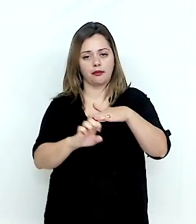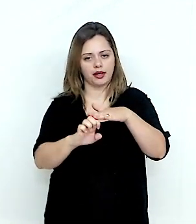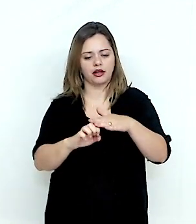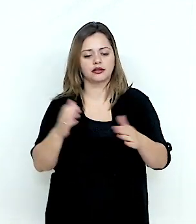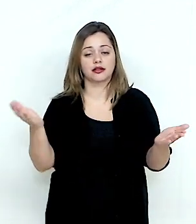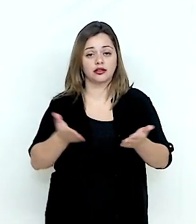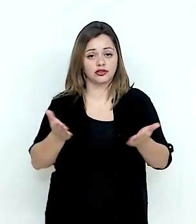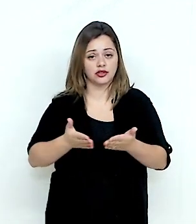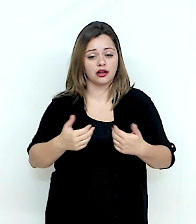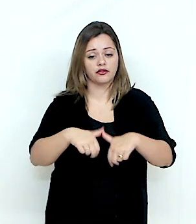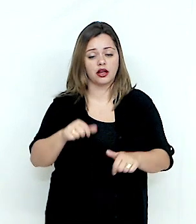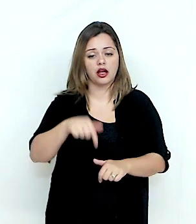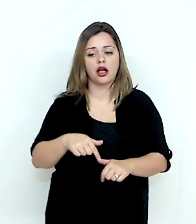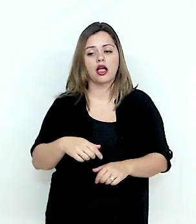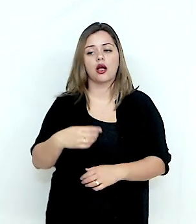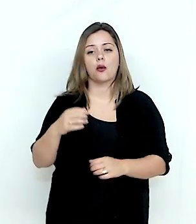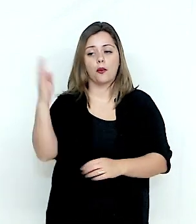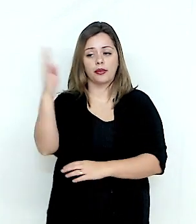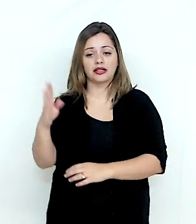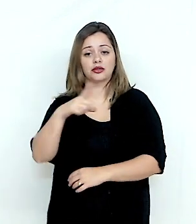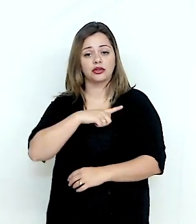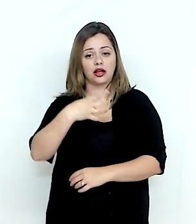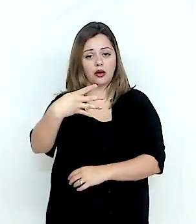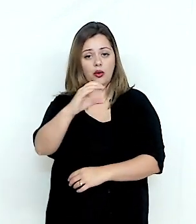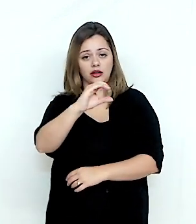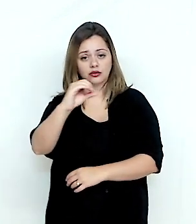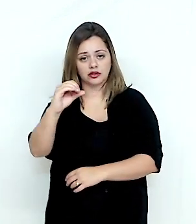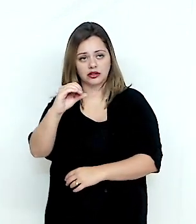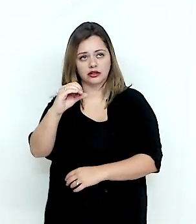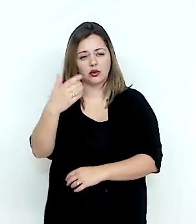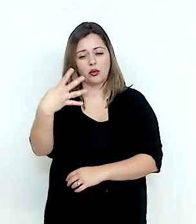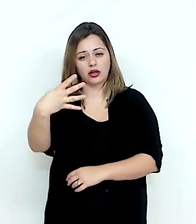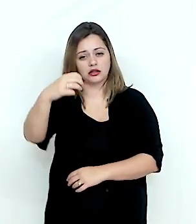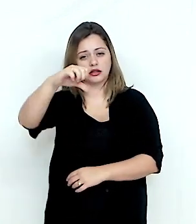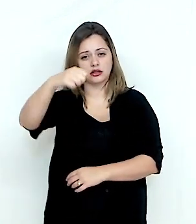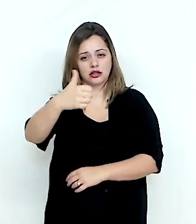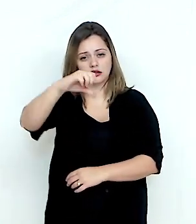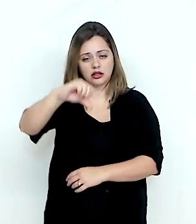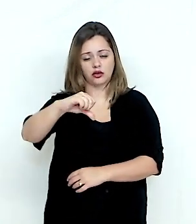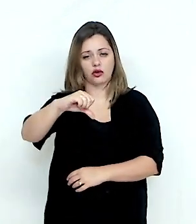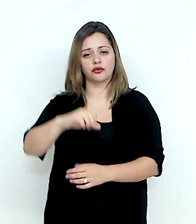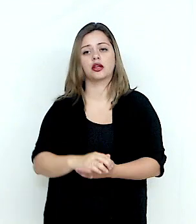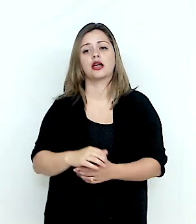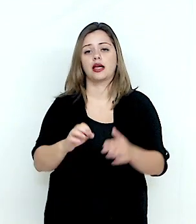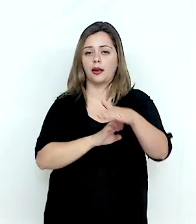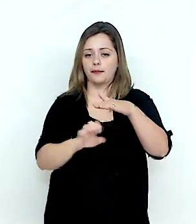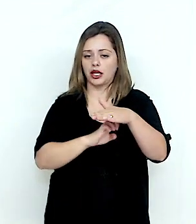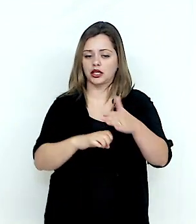conta com 419 empresas certificadas e a Colômbia conta com